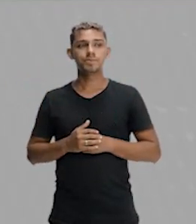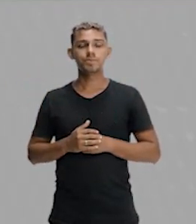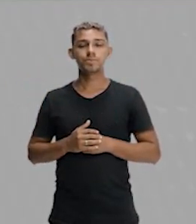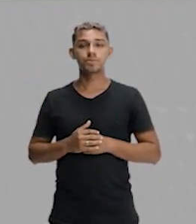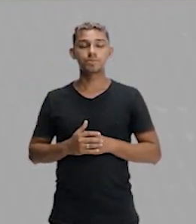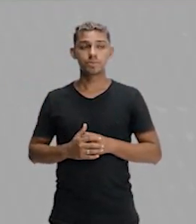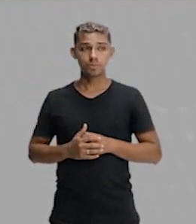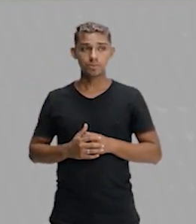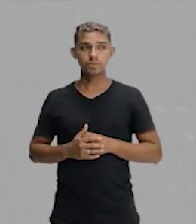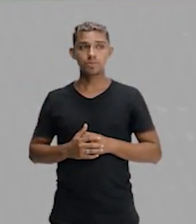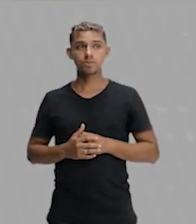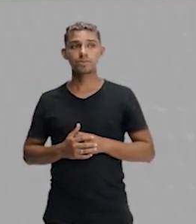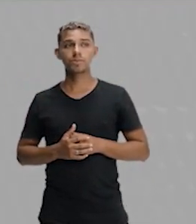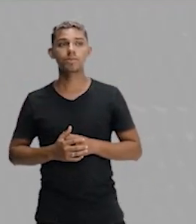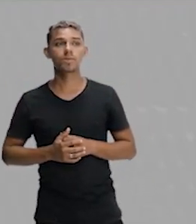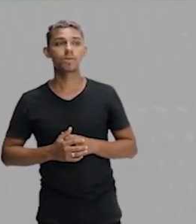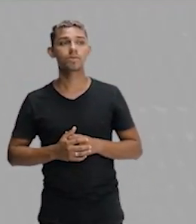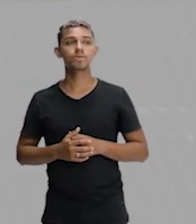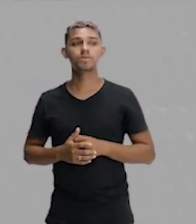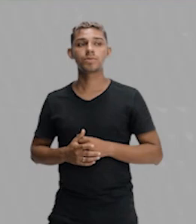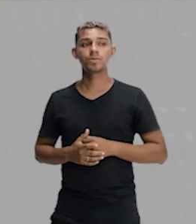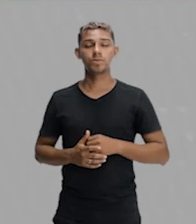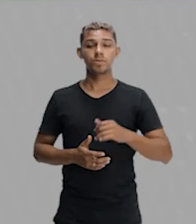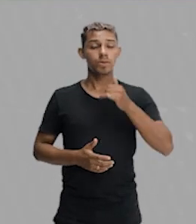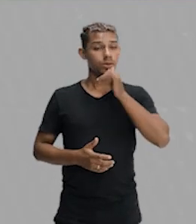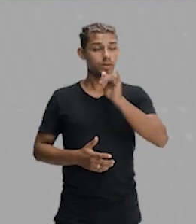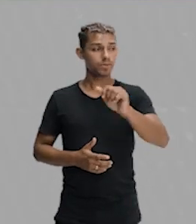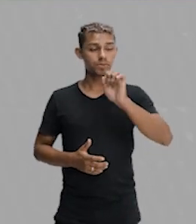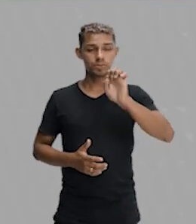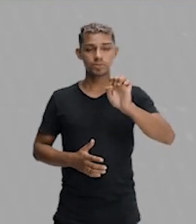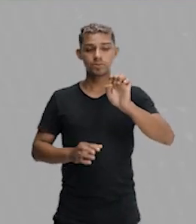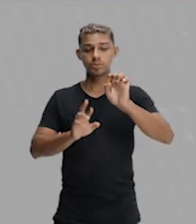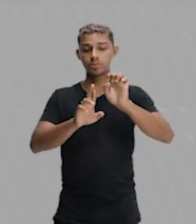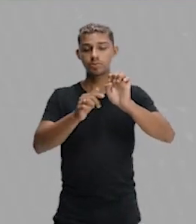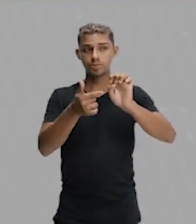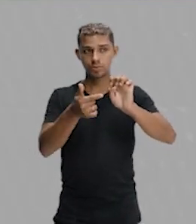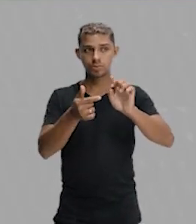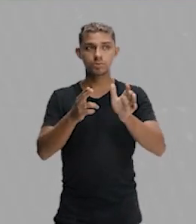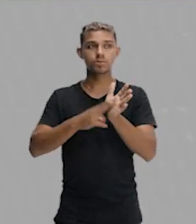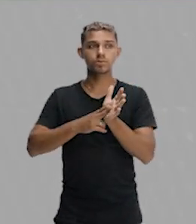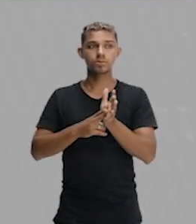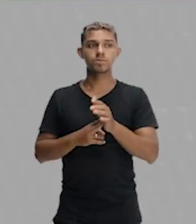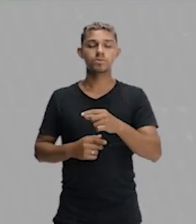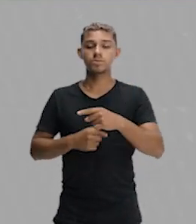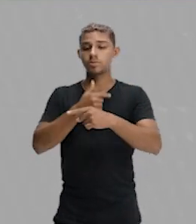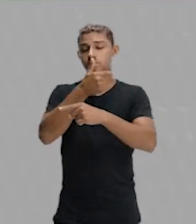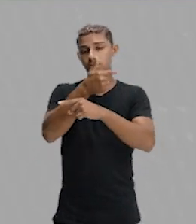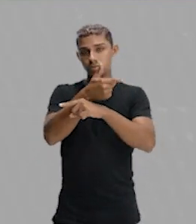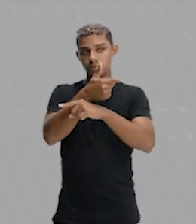sabemos que é igual a 1. Ou seja, o campo elétrico entre as